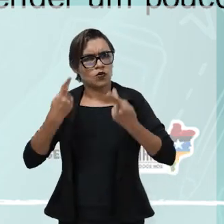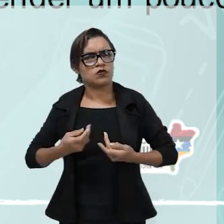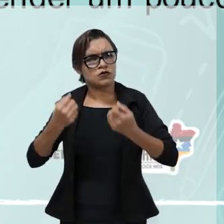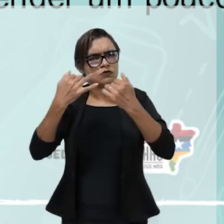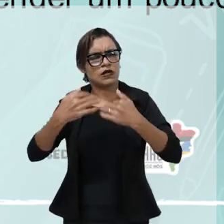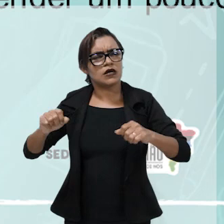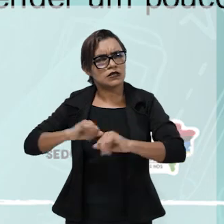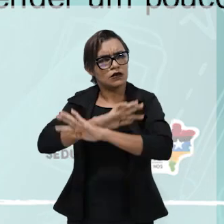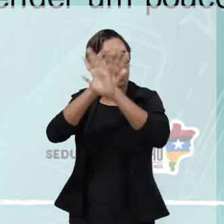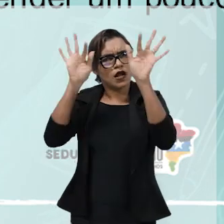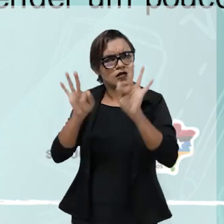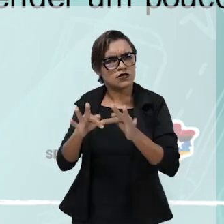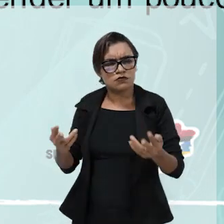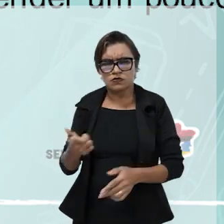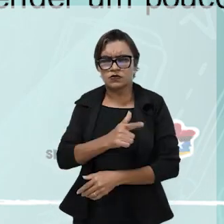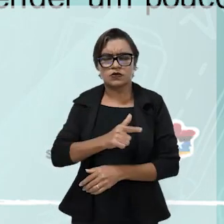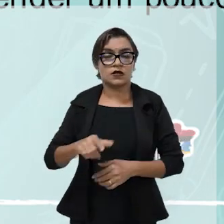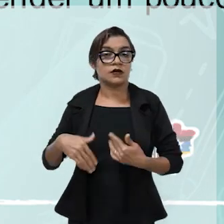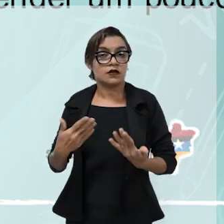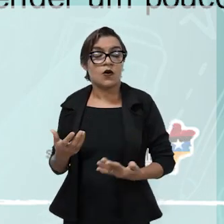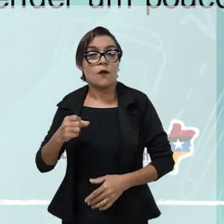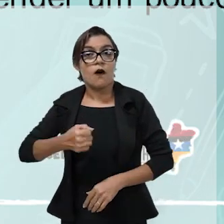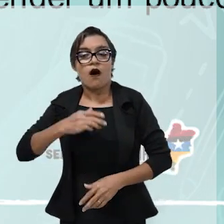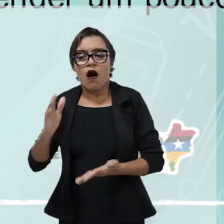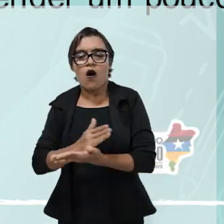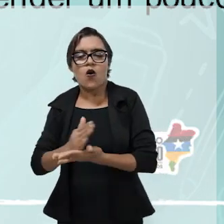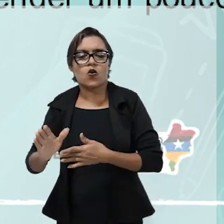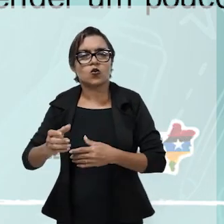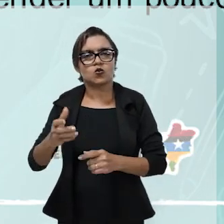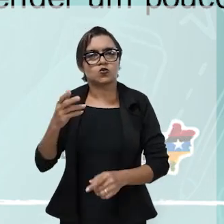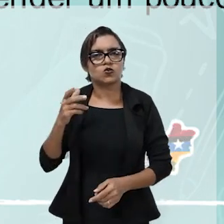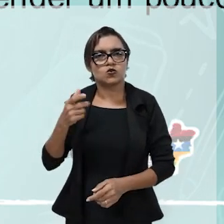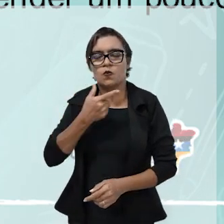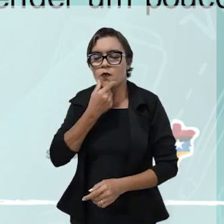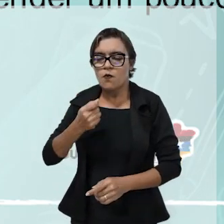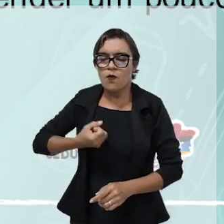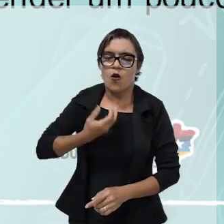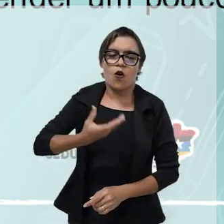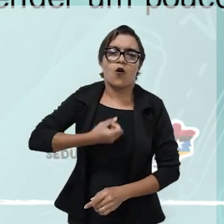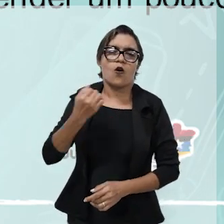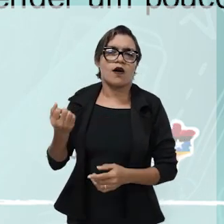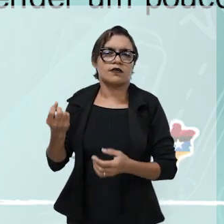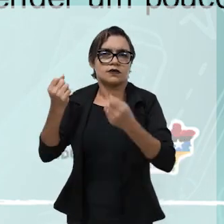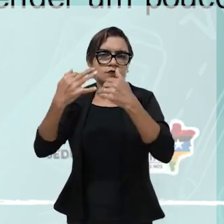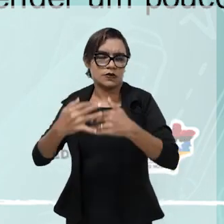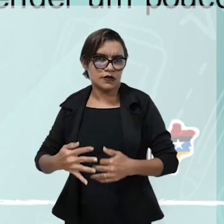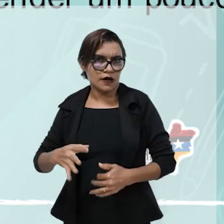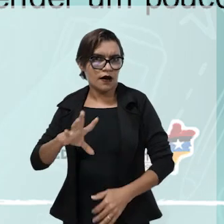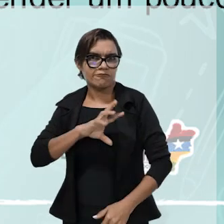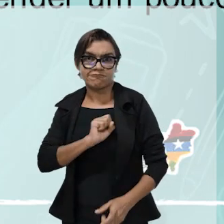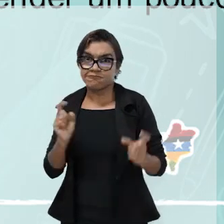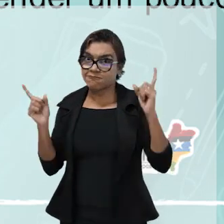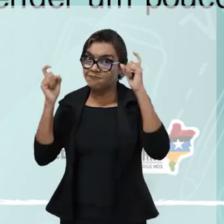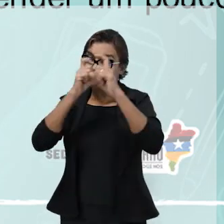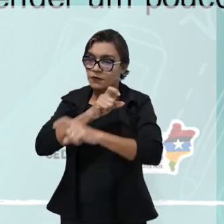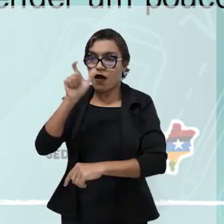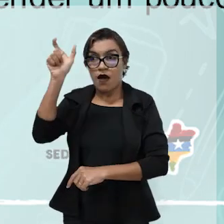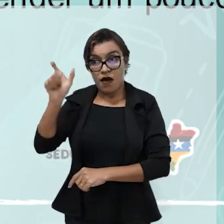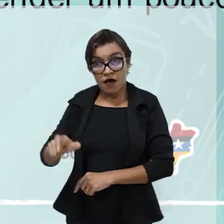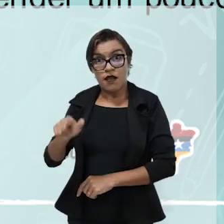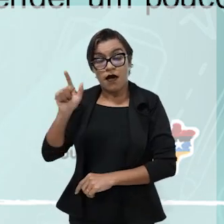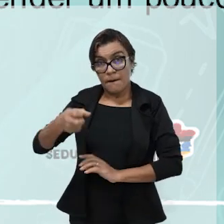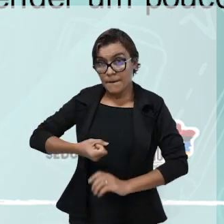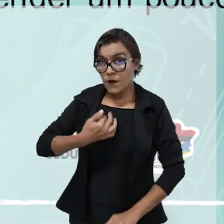forma clara e simples. Porém, alguns poetas conseguem exprimir de forma ímpar sentimentos tão complexos como o amor. Camões é um desses